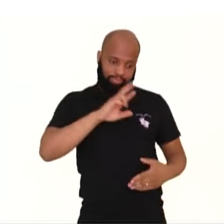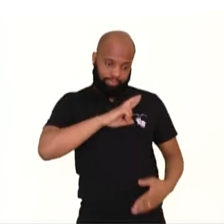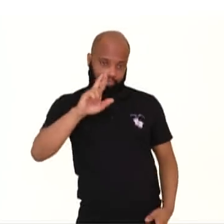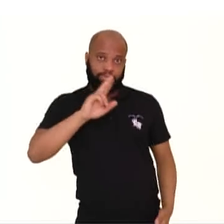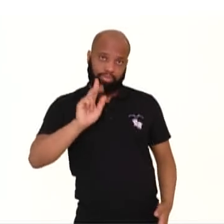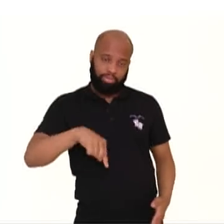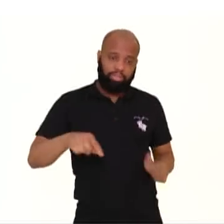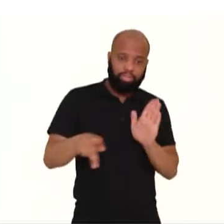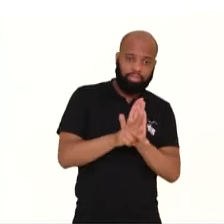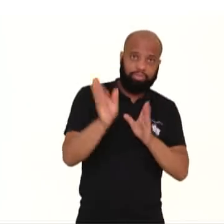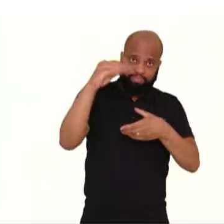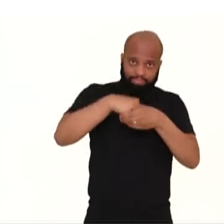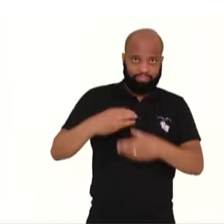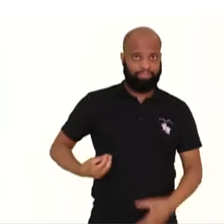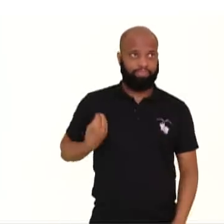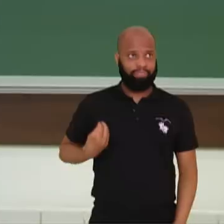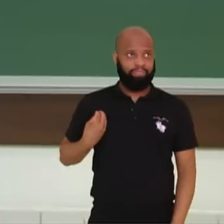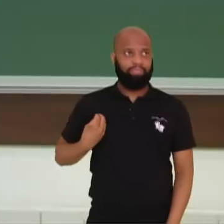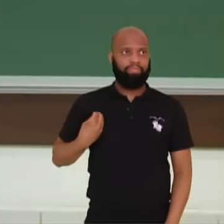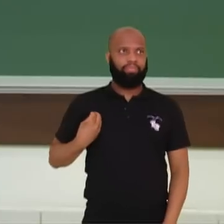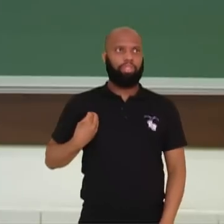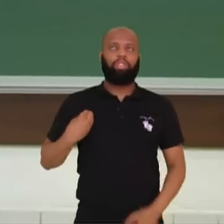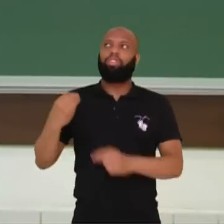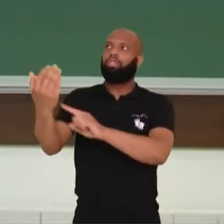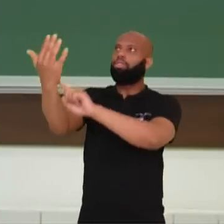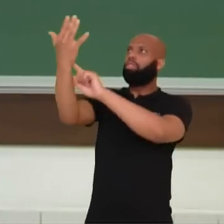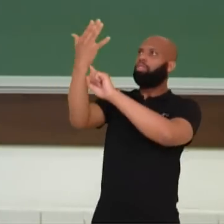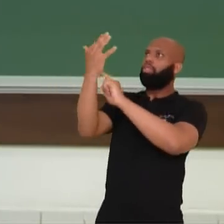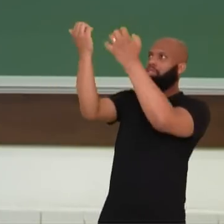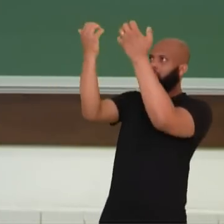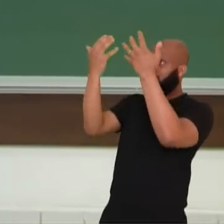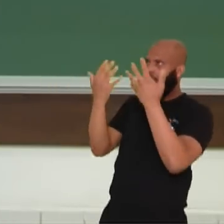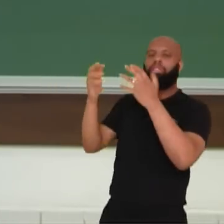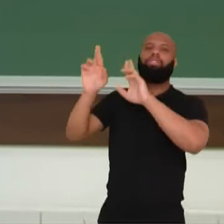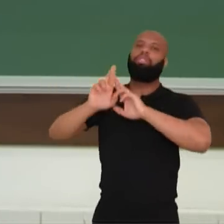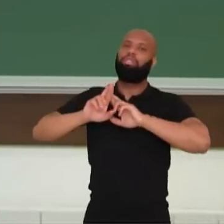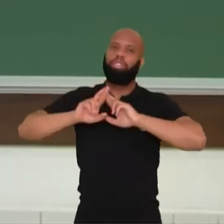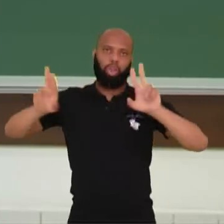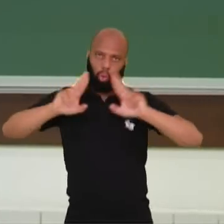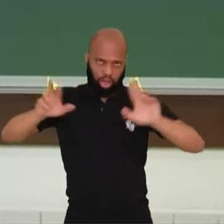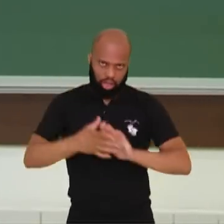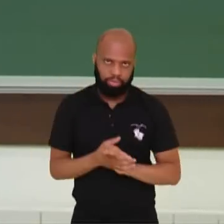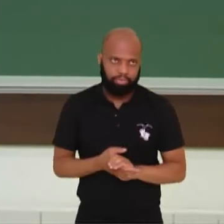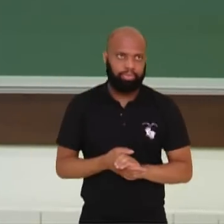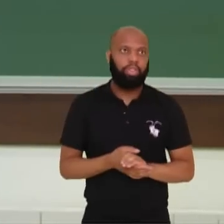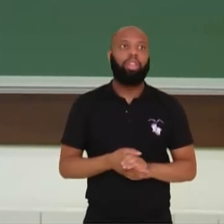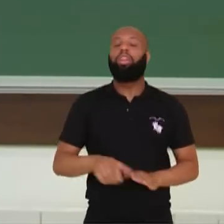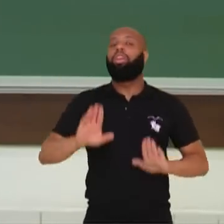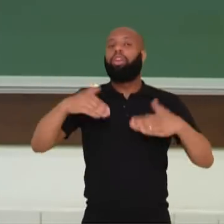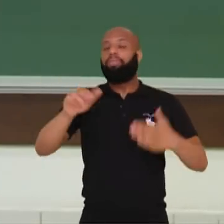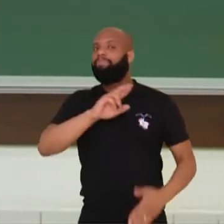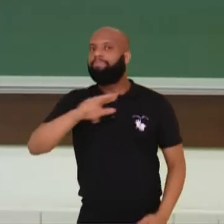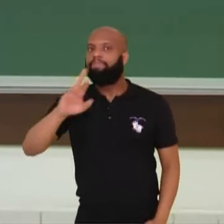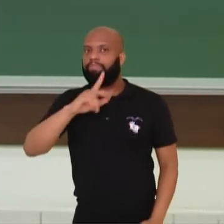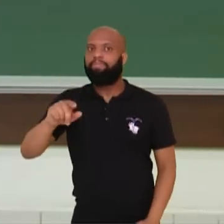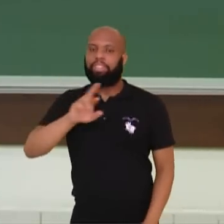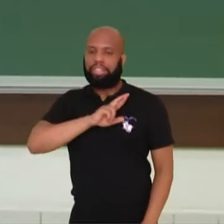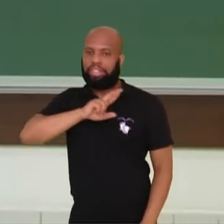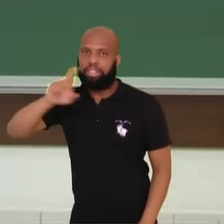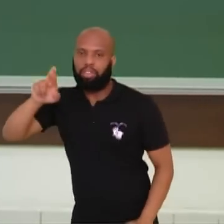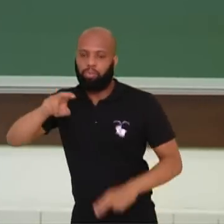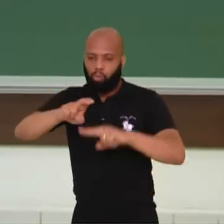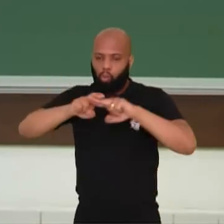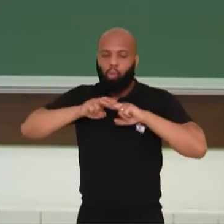cidadão. Ela não é uma religião revelada, é o que o professor vai lembrar nesse próximo slide. Não é uma religião feita